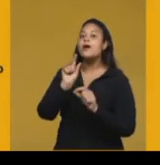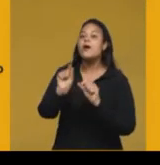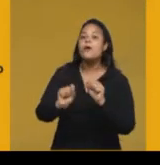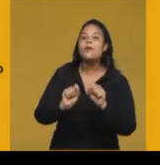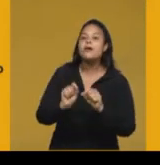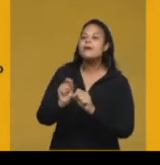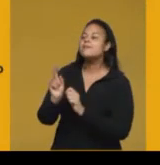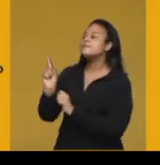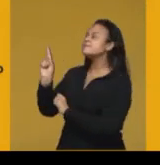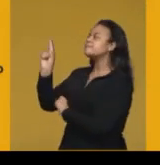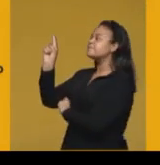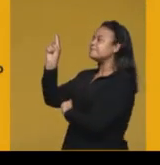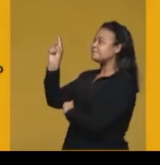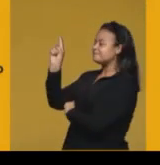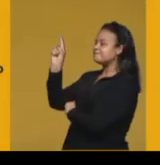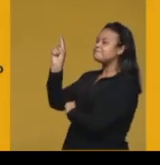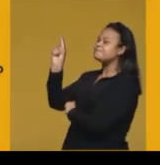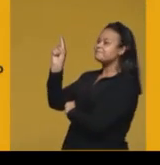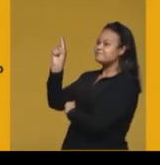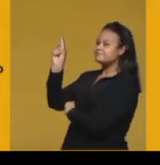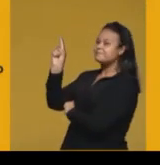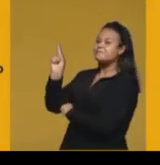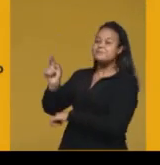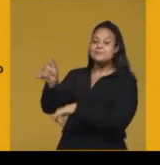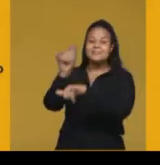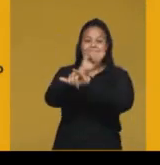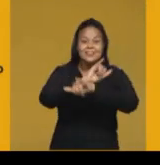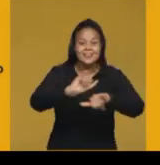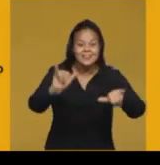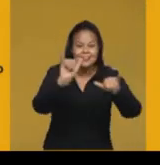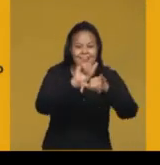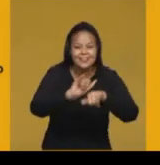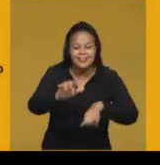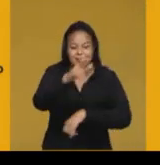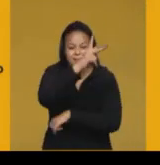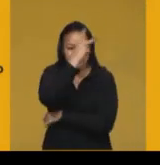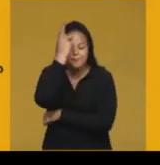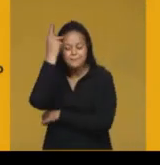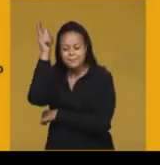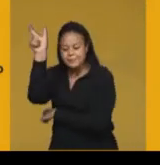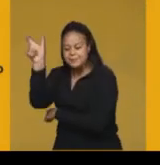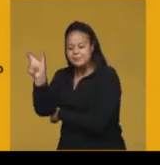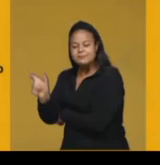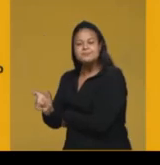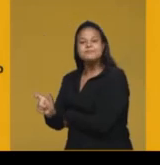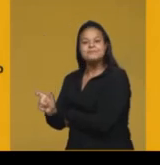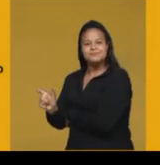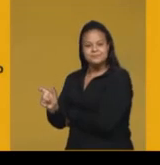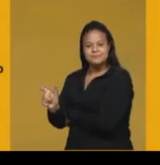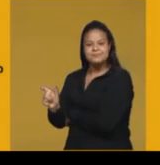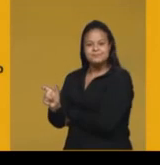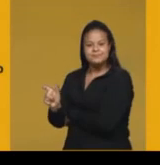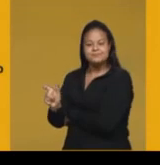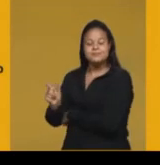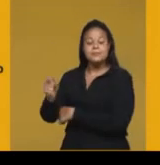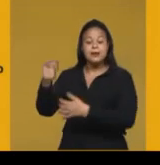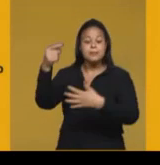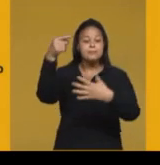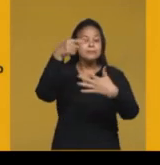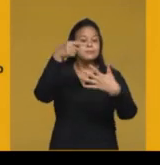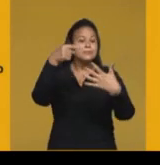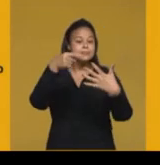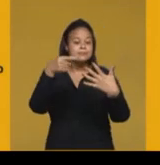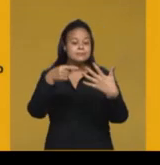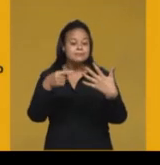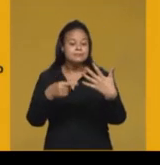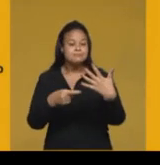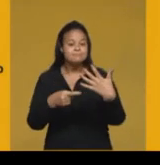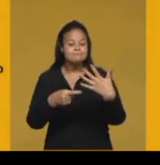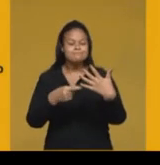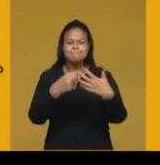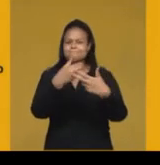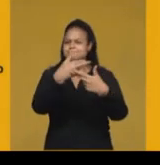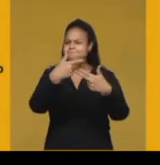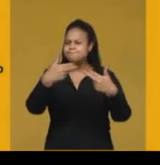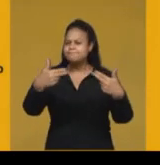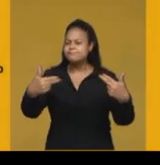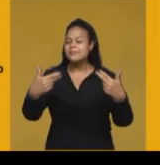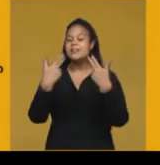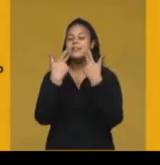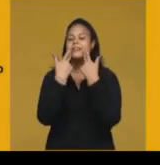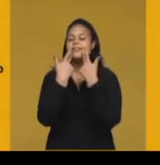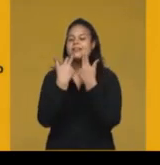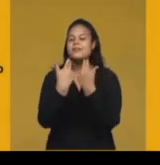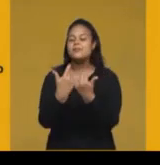pessoal. Depois nós vamos ver aspectos das variações linguísticas.